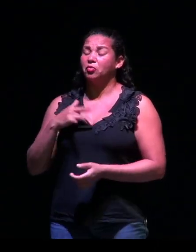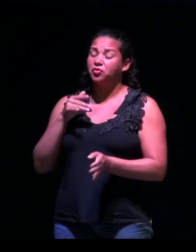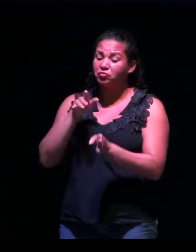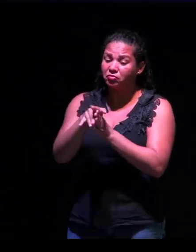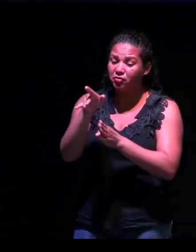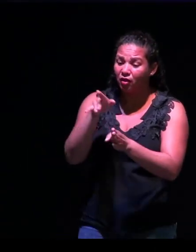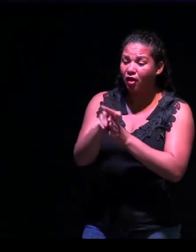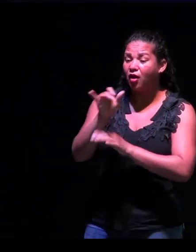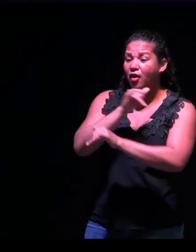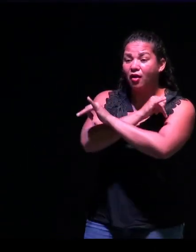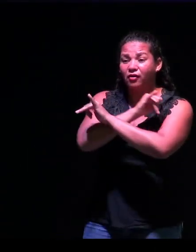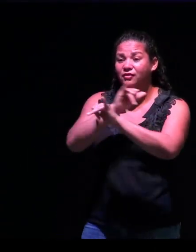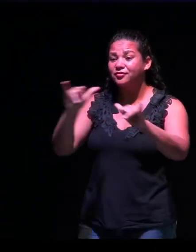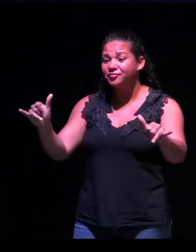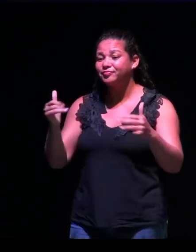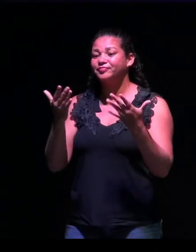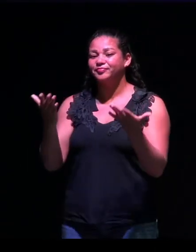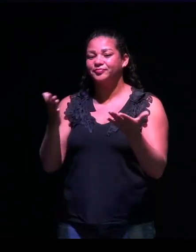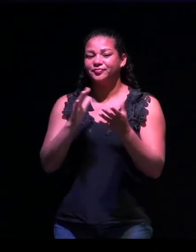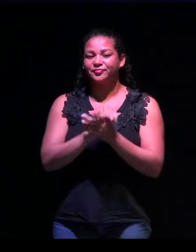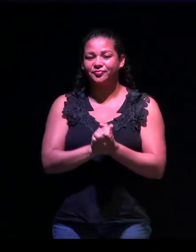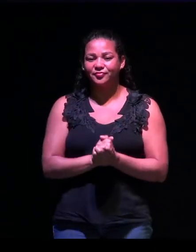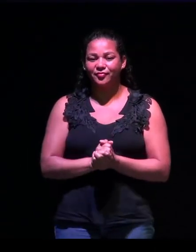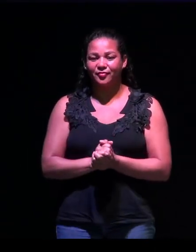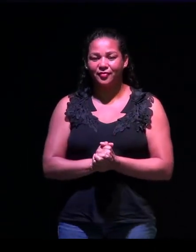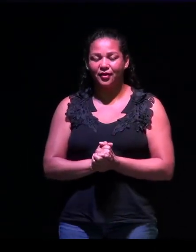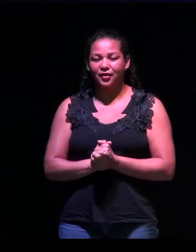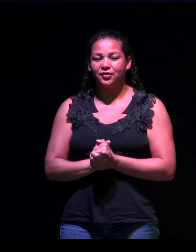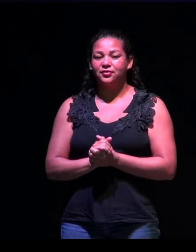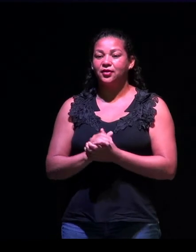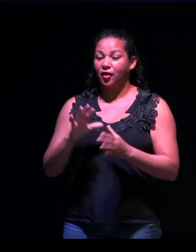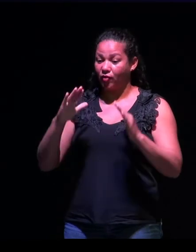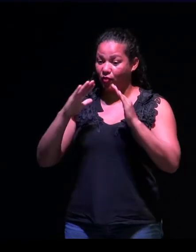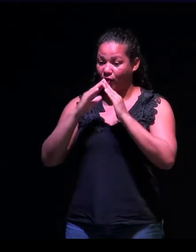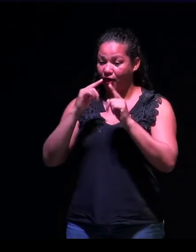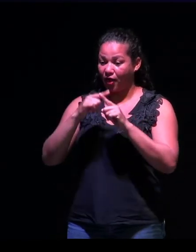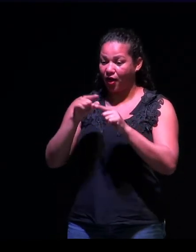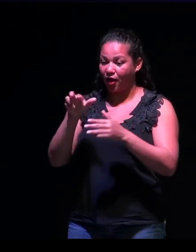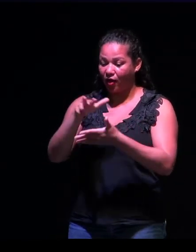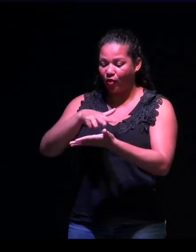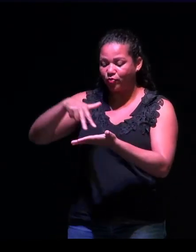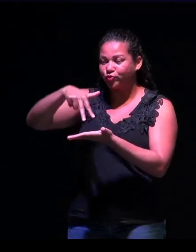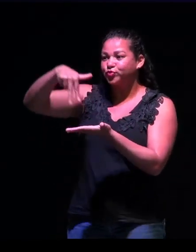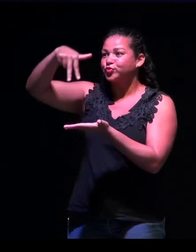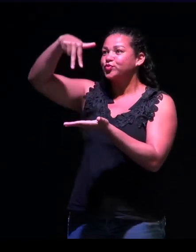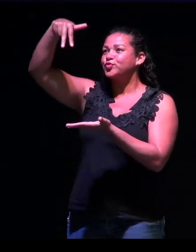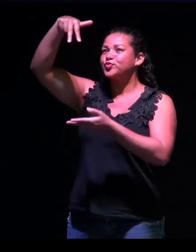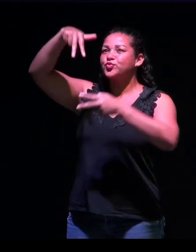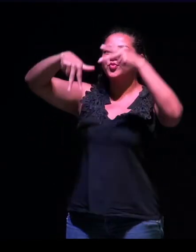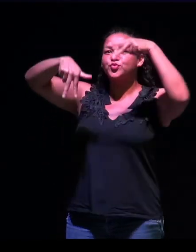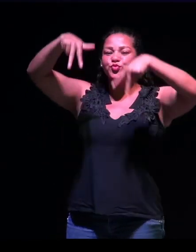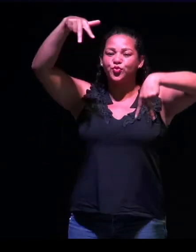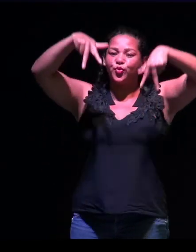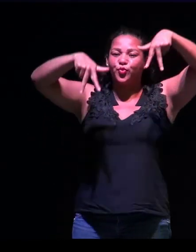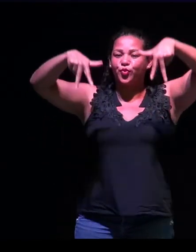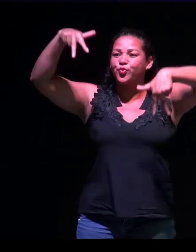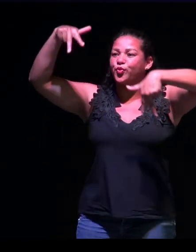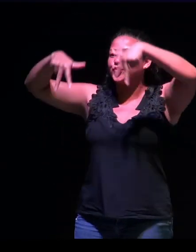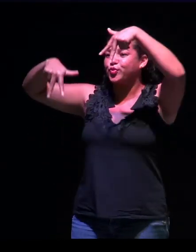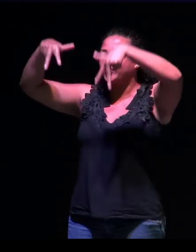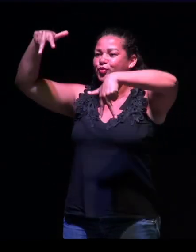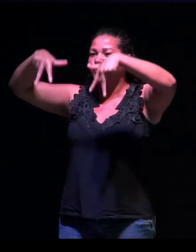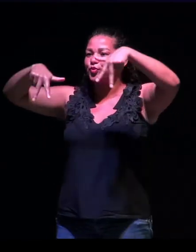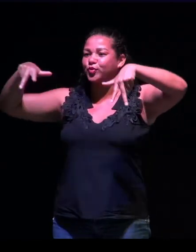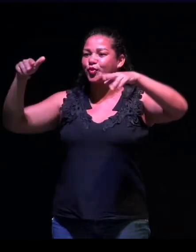e ainda tem alguma chance? Tem, se você converter. Olha, a igreja já foi para o céu, o Espírito Santo que habita na igreja foi tirado da terra, a porta